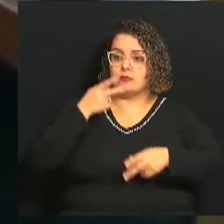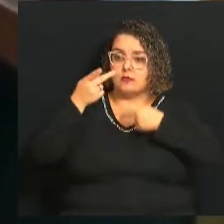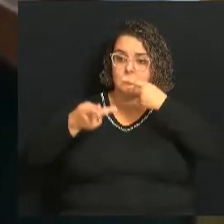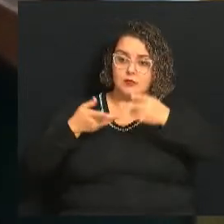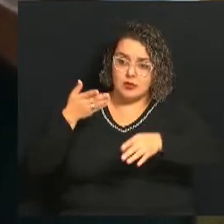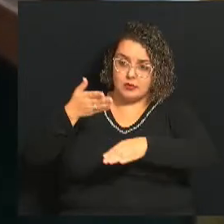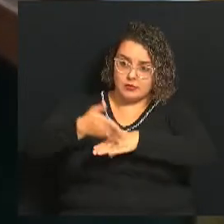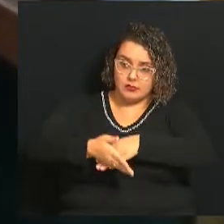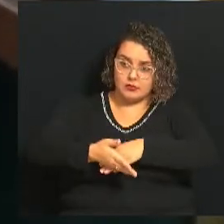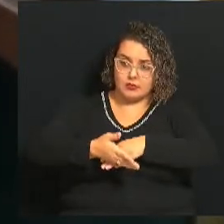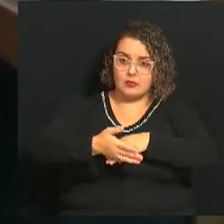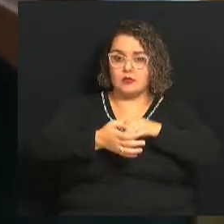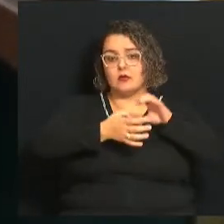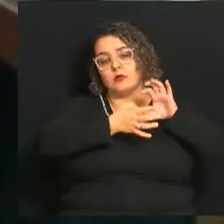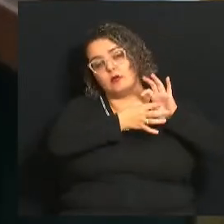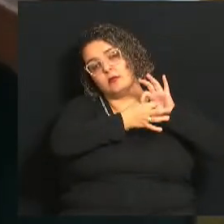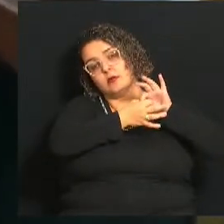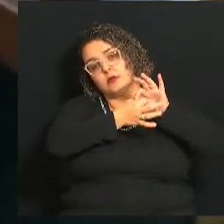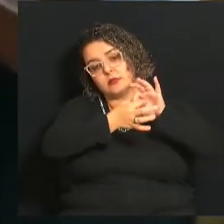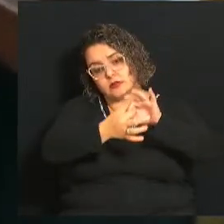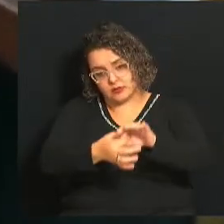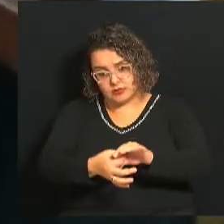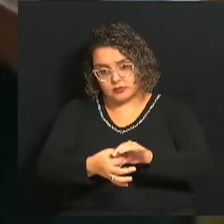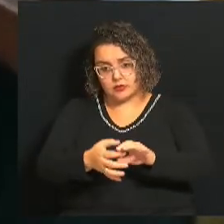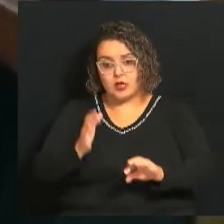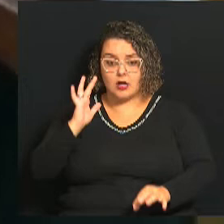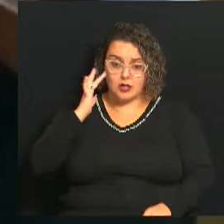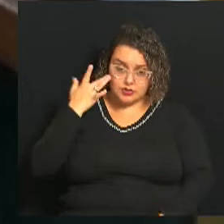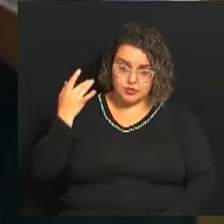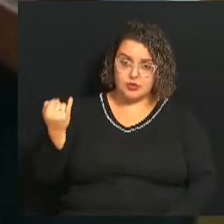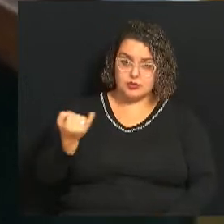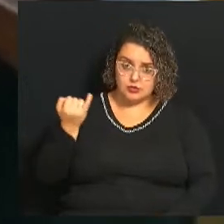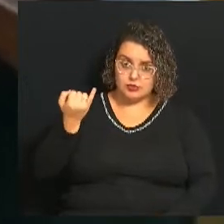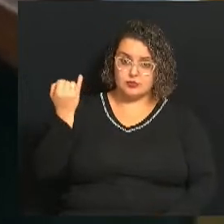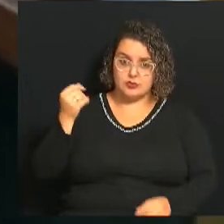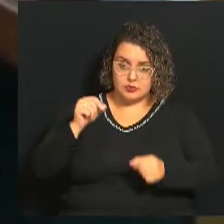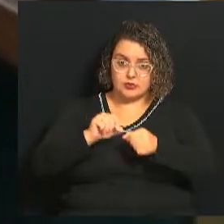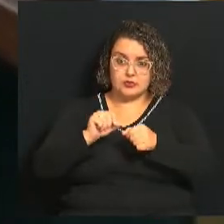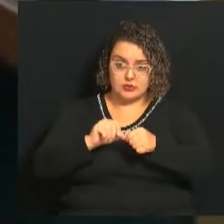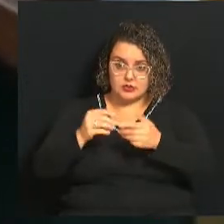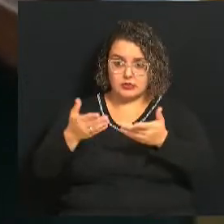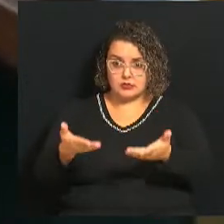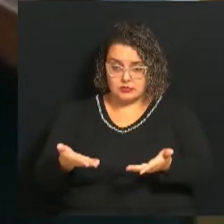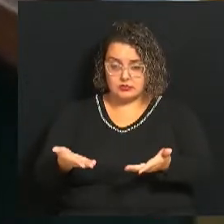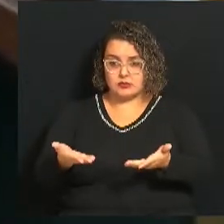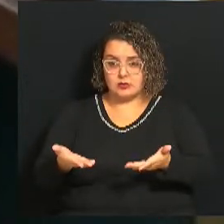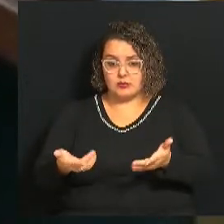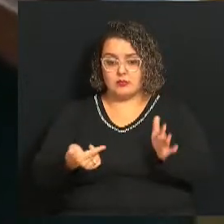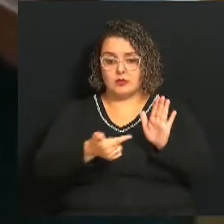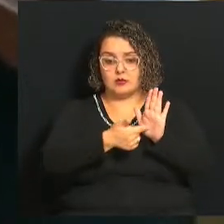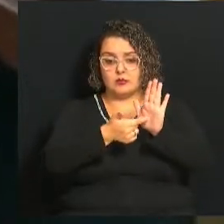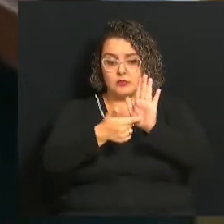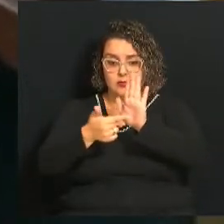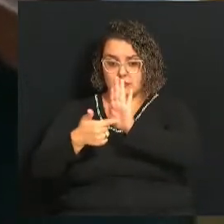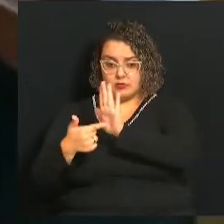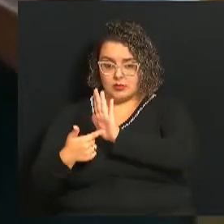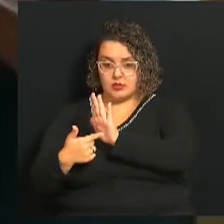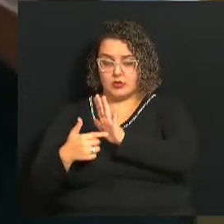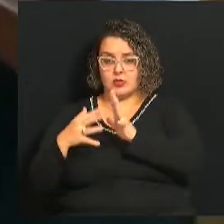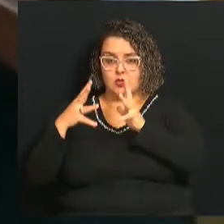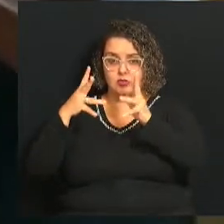fazendo esse contexto, achei necessário fazê-lo, né, para mostrar a todos